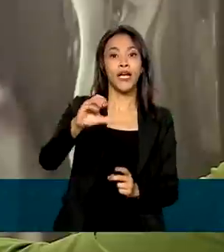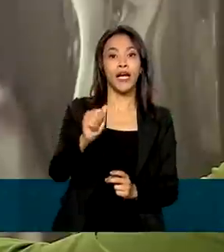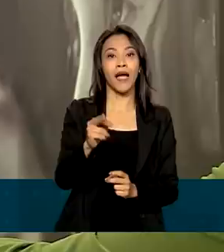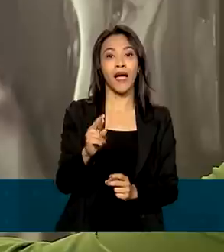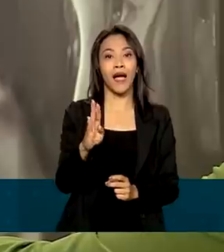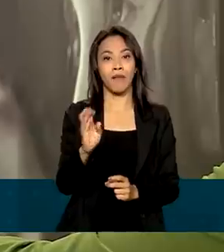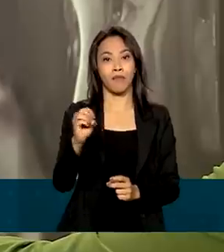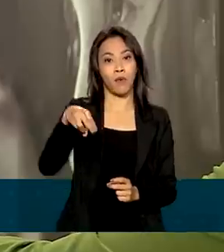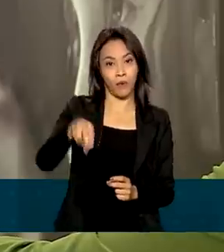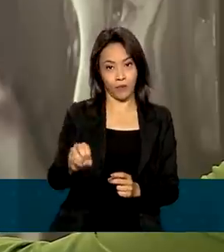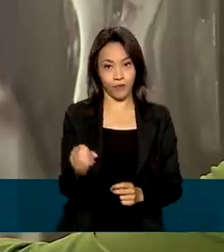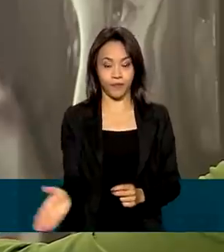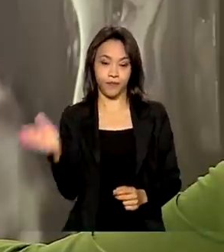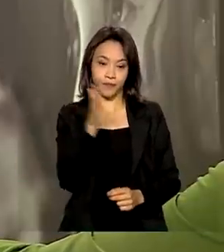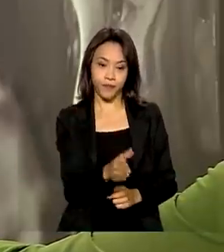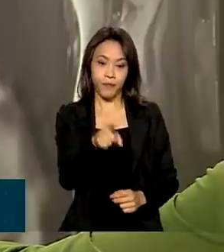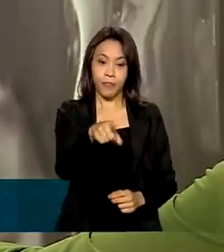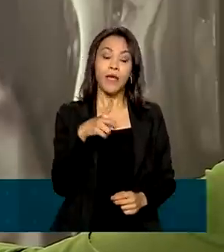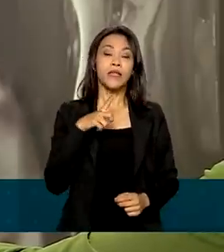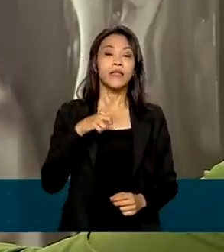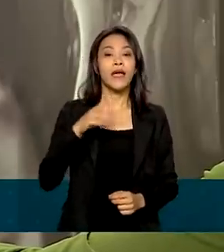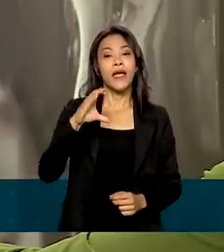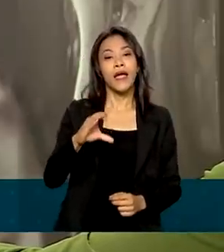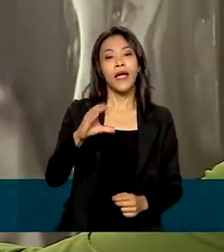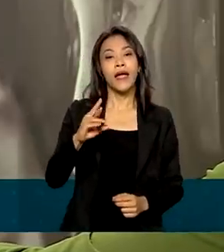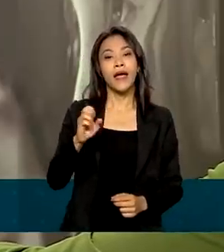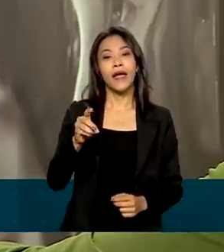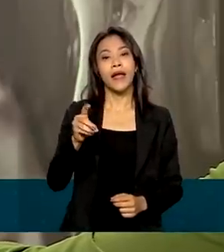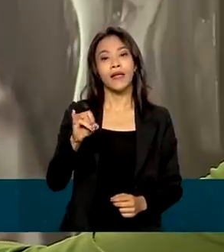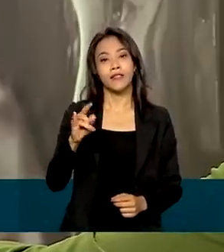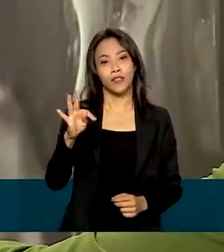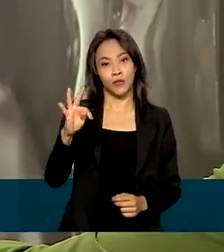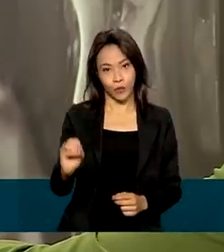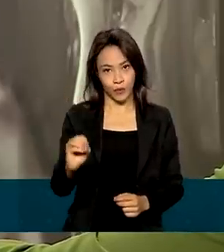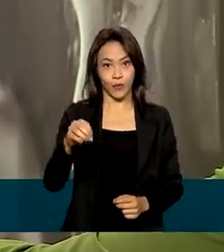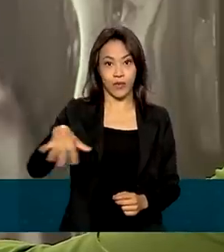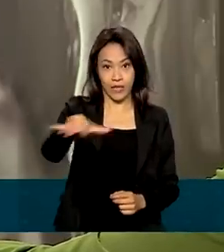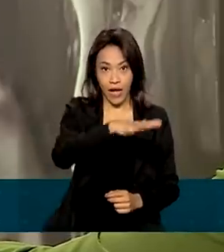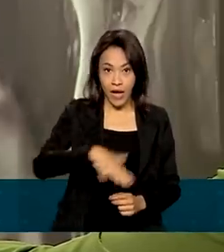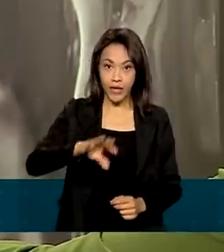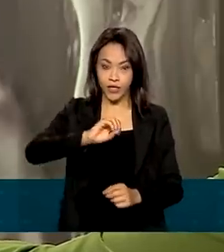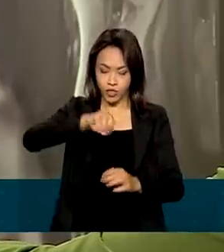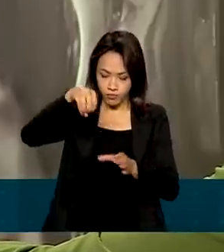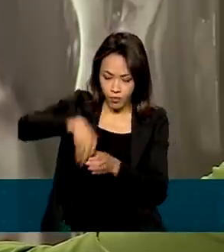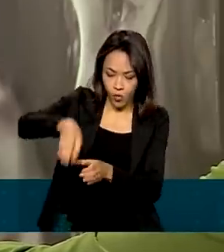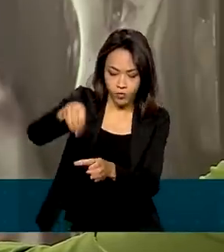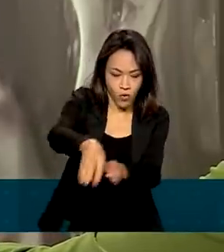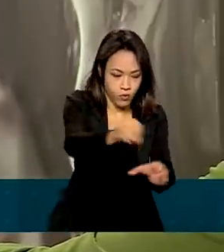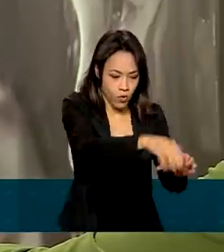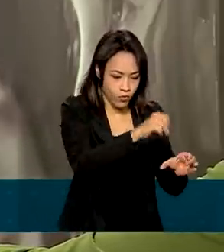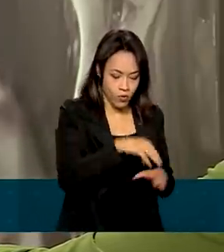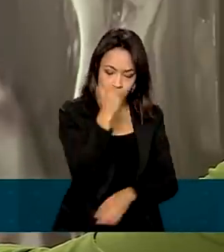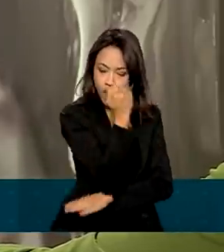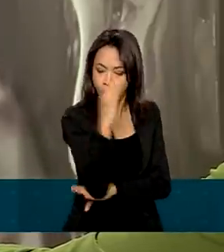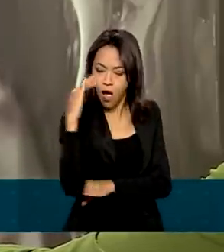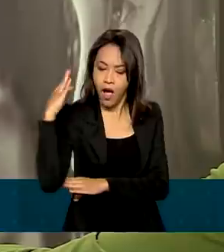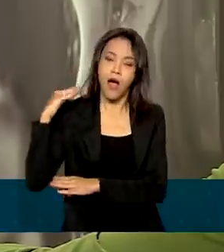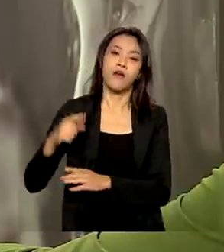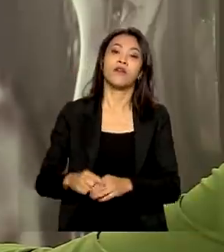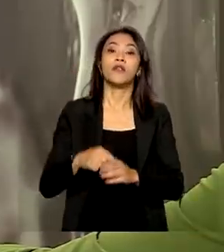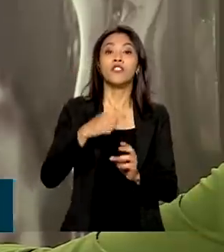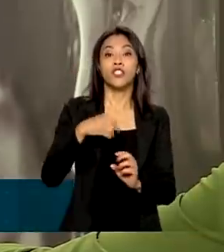a geração de créditos de Floresta Nativa de restauração Florestal de reflorestamento de energias renováveis